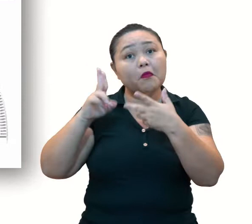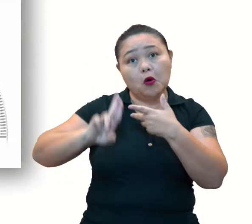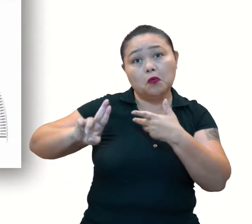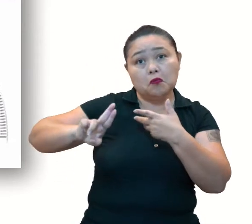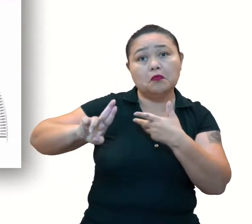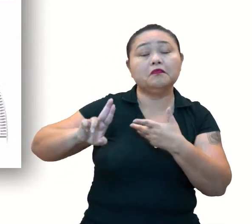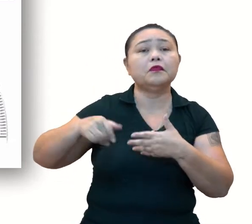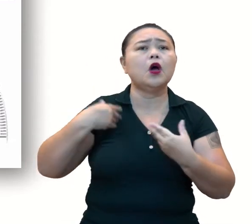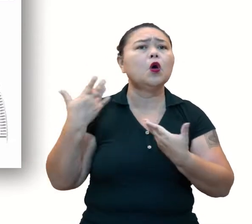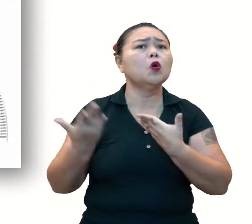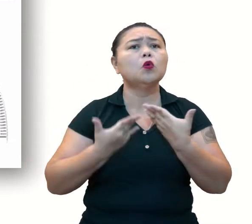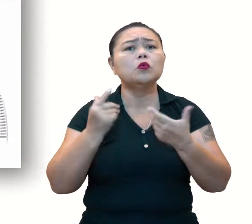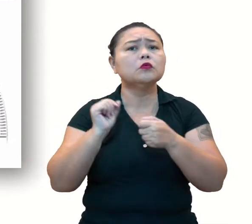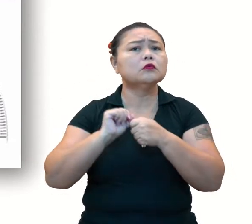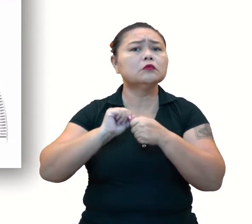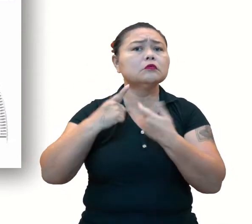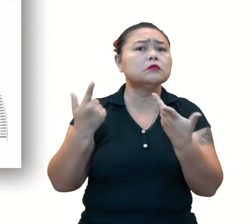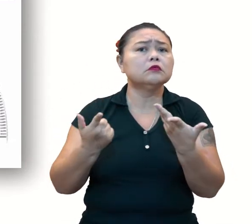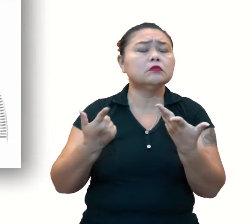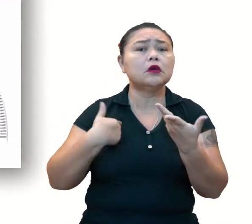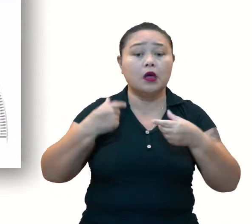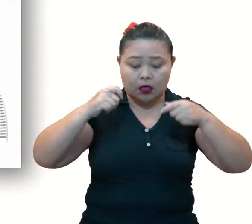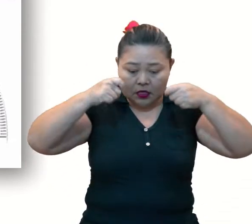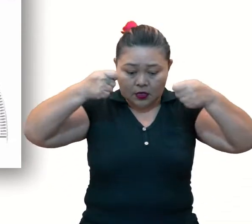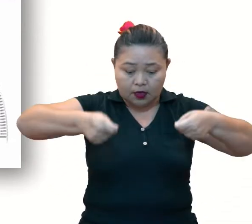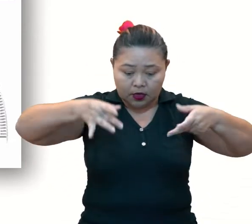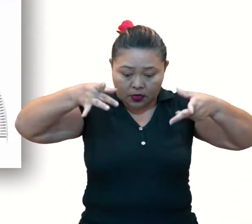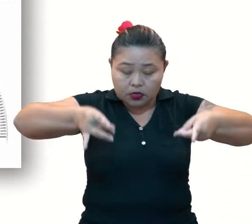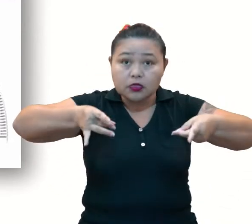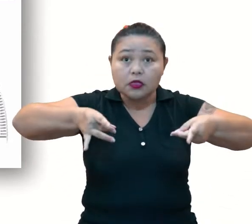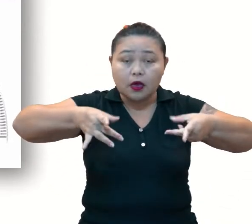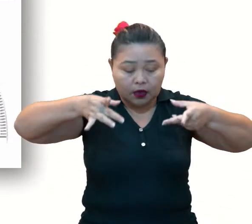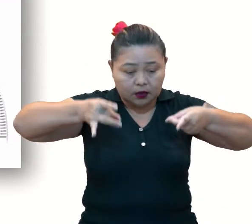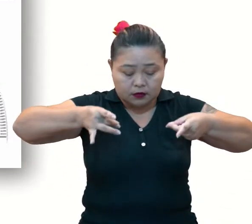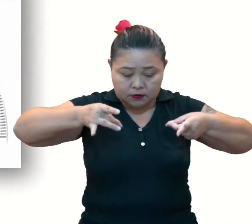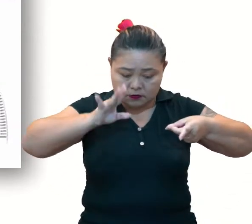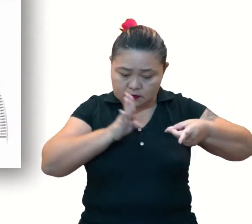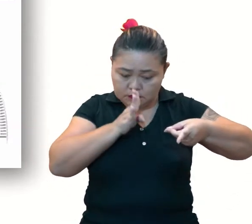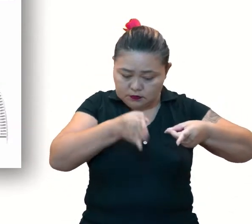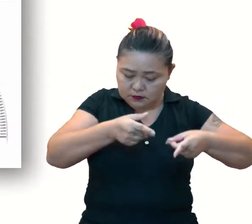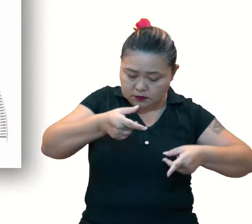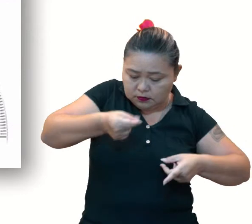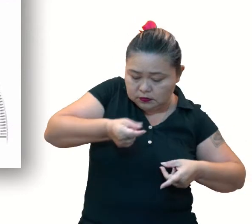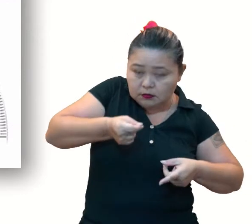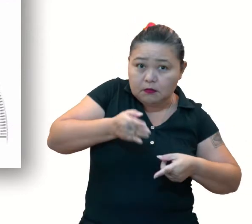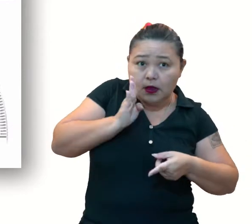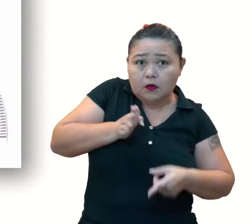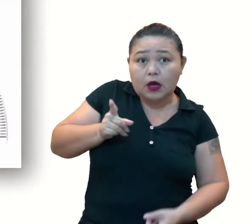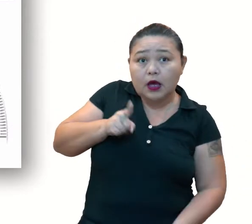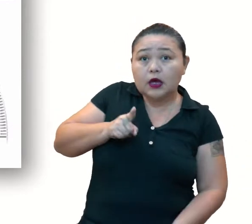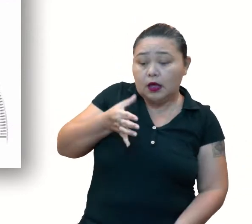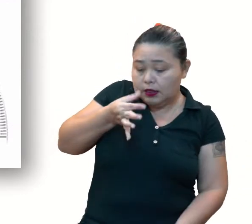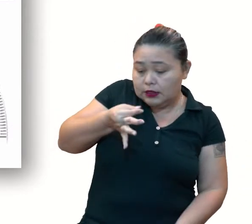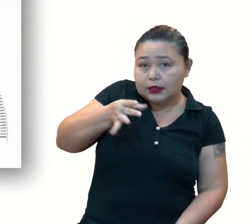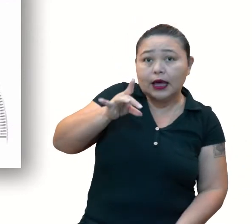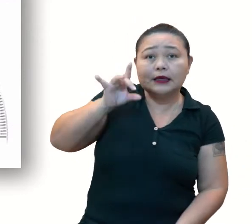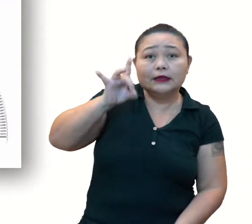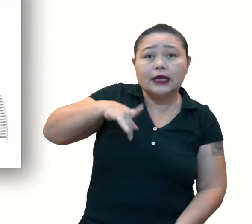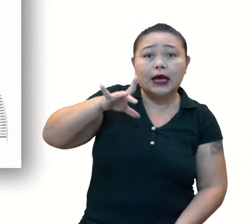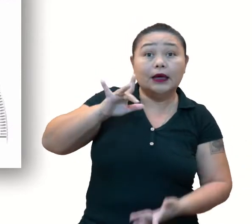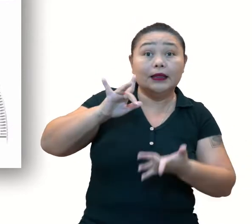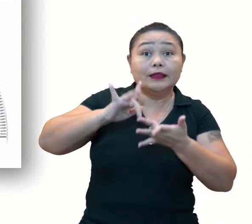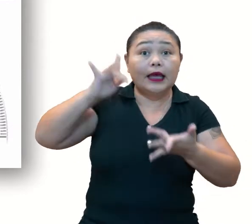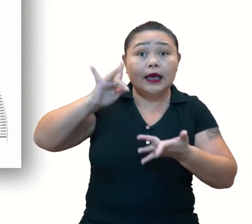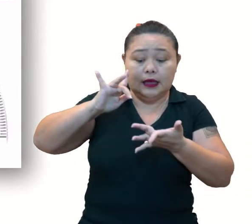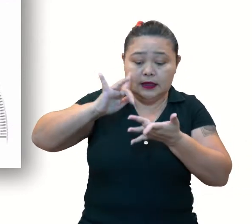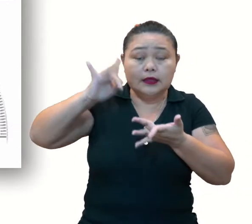a realização, a confecção? Fixe a taxinha na base central do transferidor. Então aqui a gente coloca a taxinha, bem no centro.